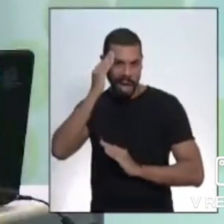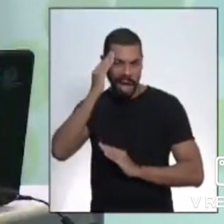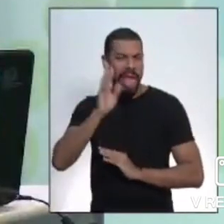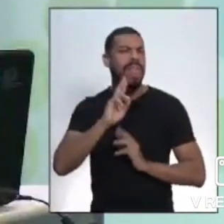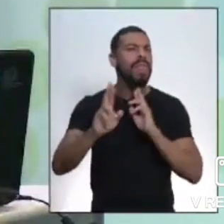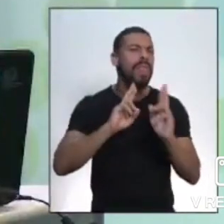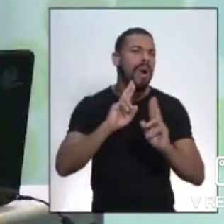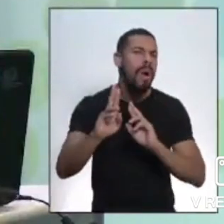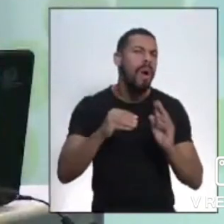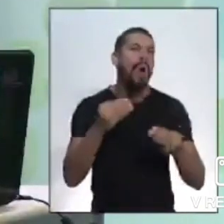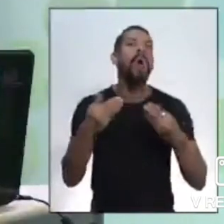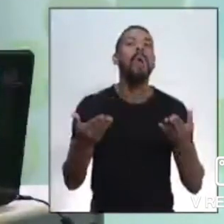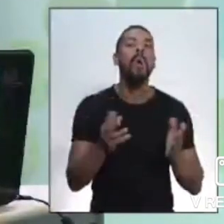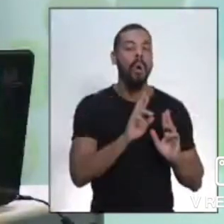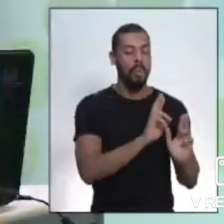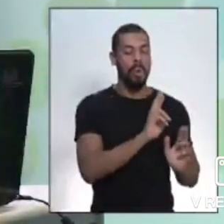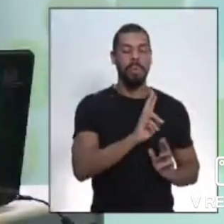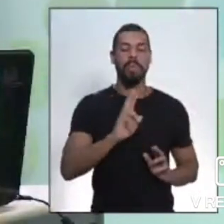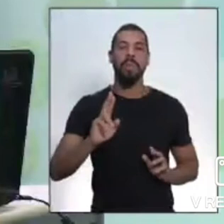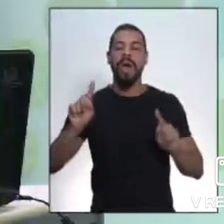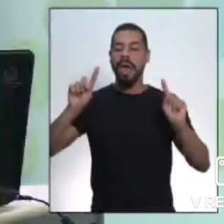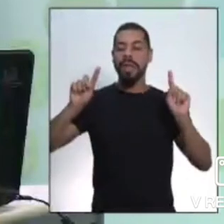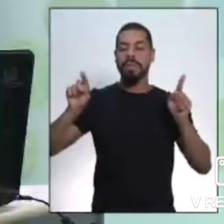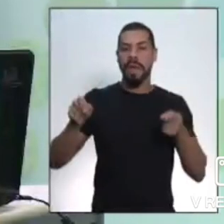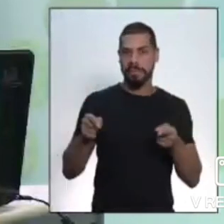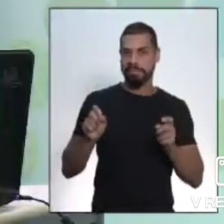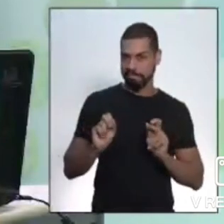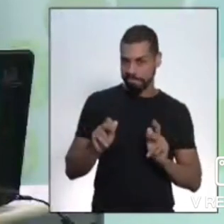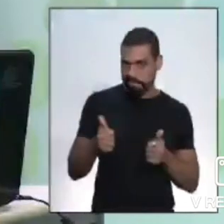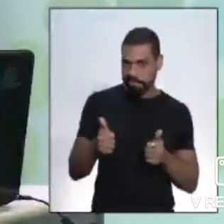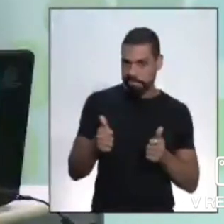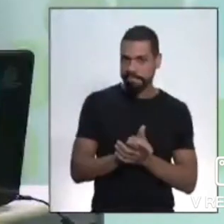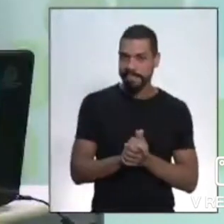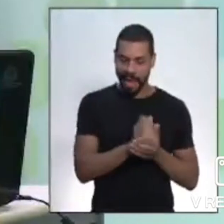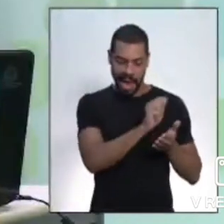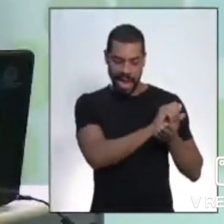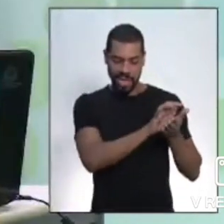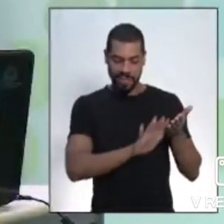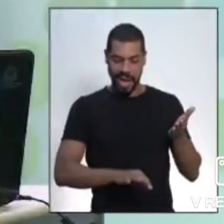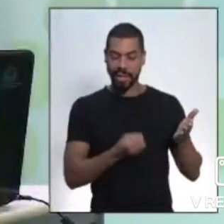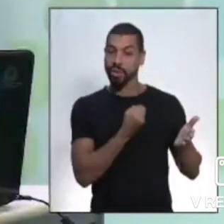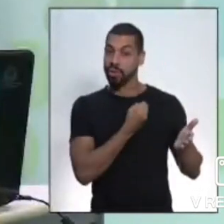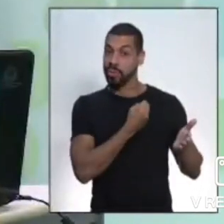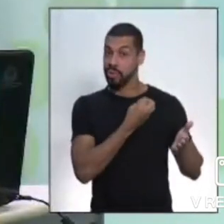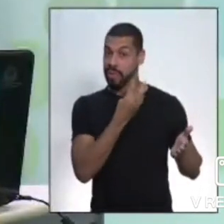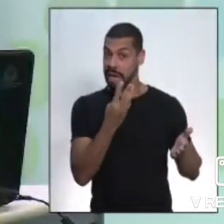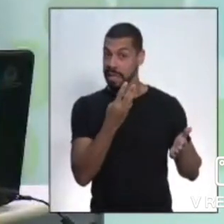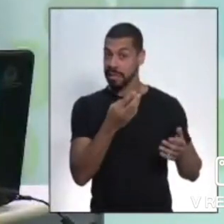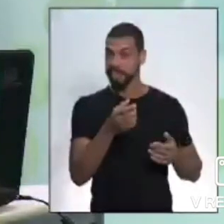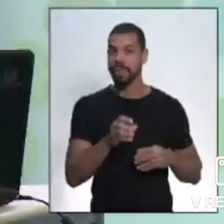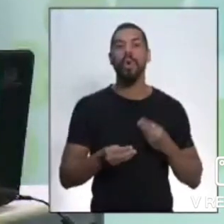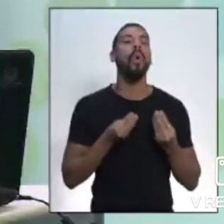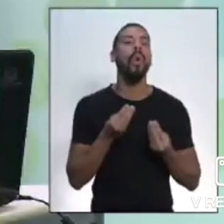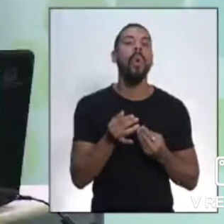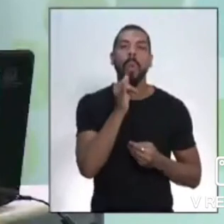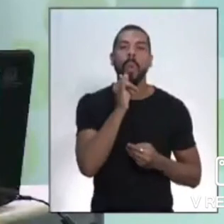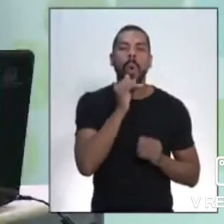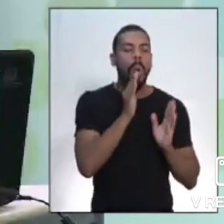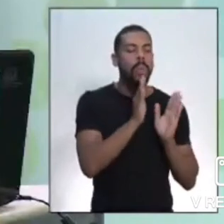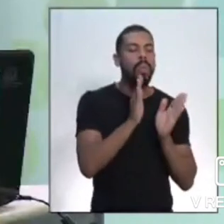Respondam lá a sequência, entre parênteses, tá? Então, na atividade 3, ele pede o seguinte,